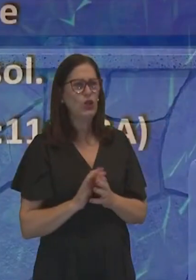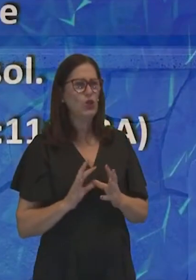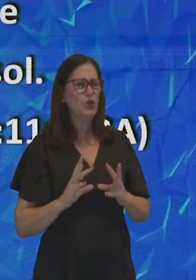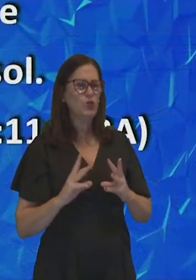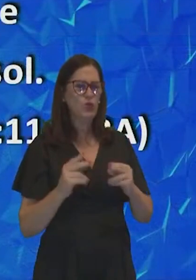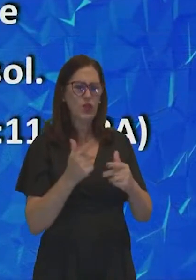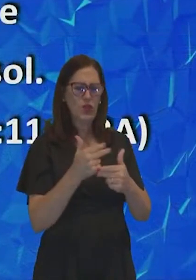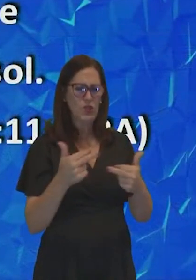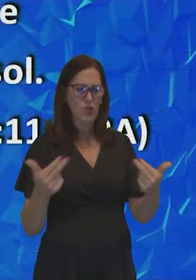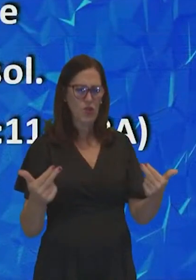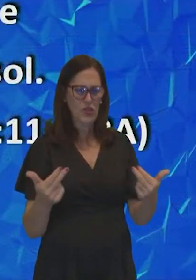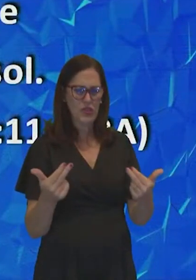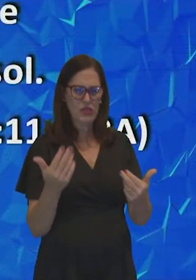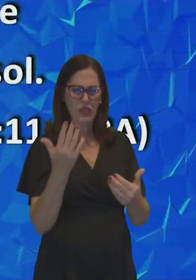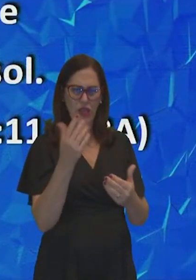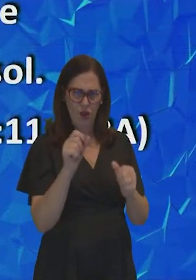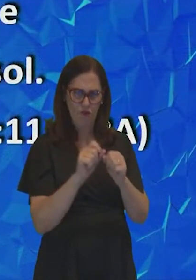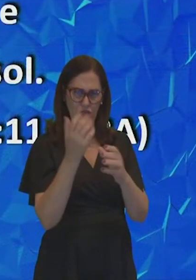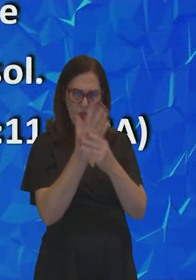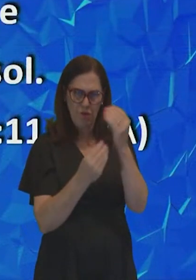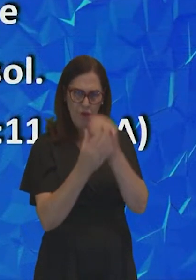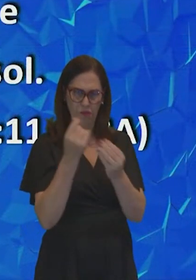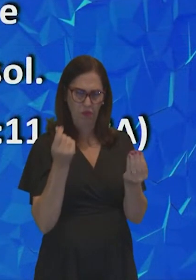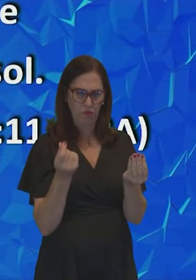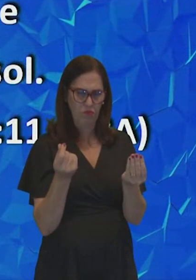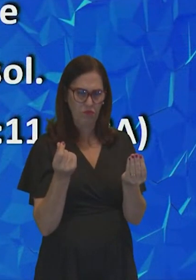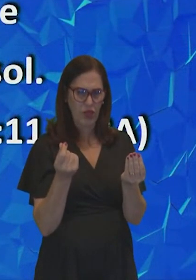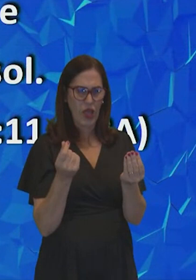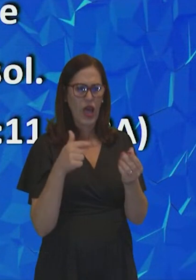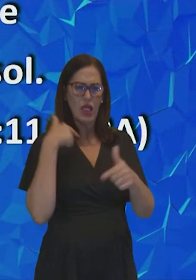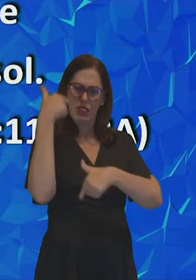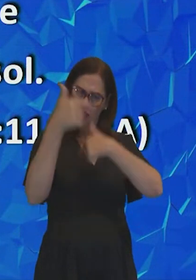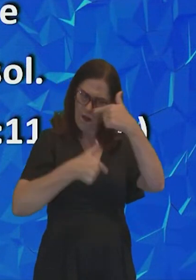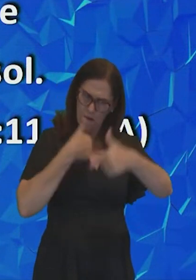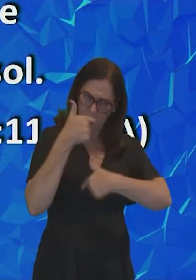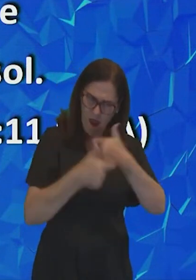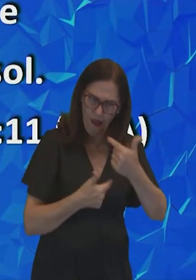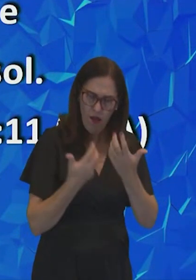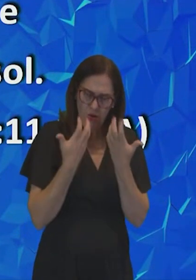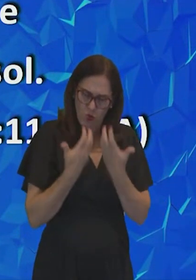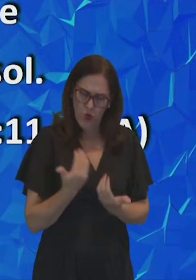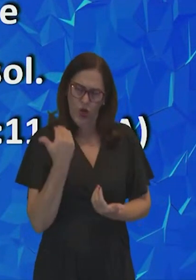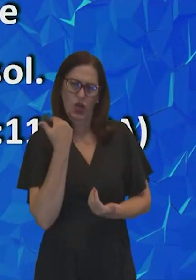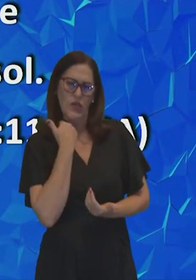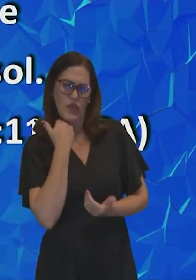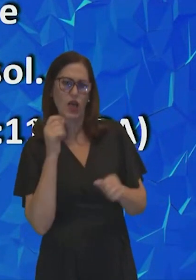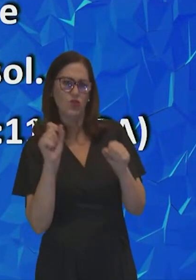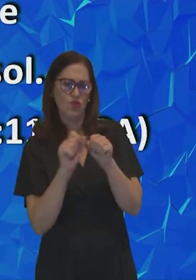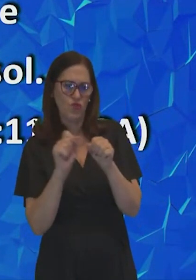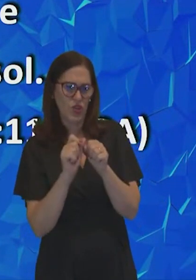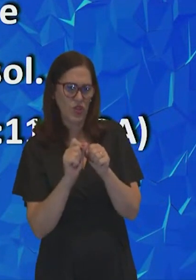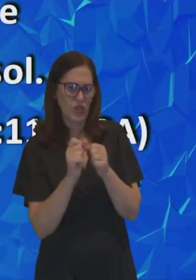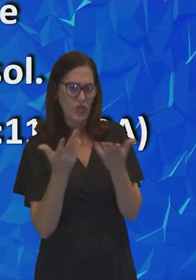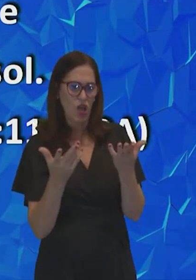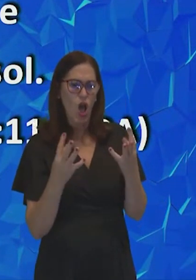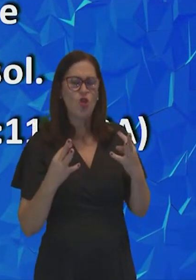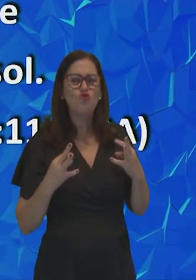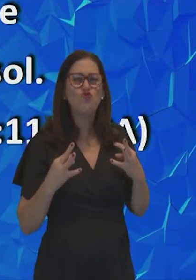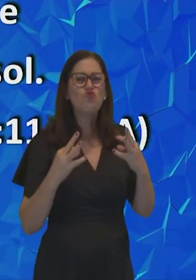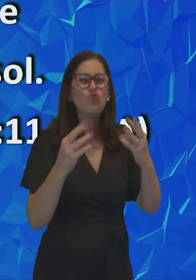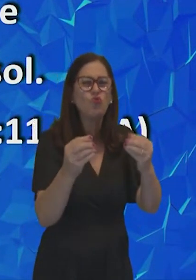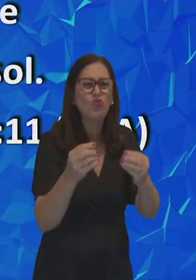que fizeram as minhas mãos, como também o trabalho que eu com fadigas havia feito, e eis que tudo